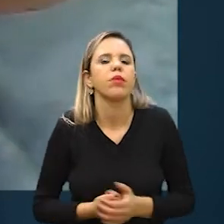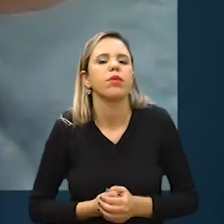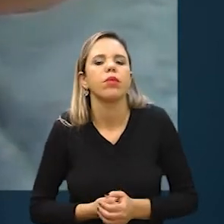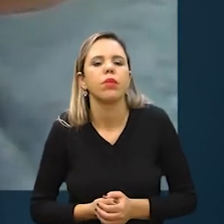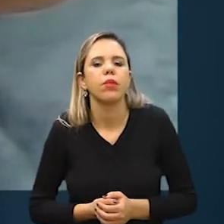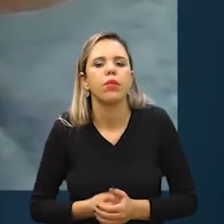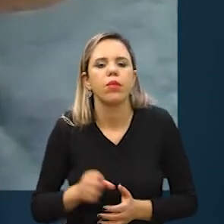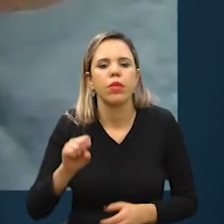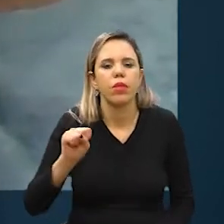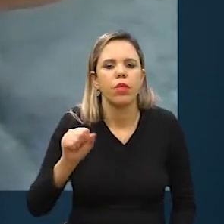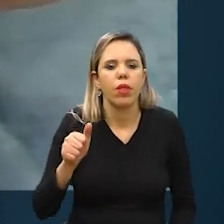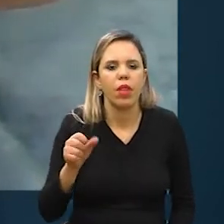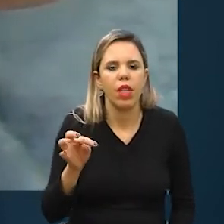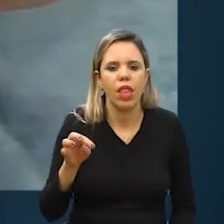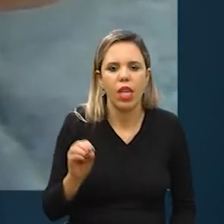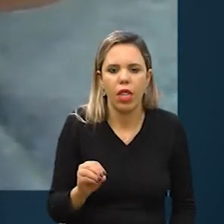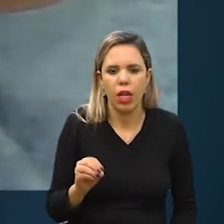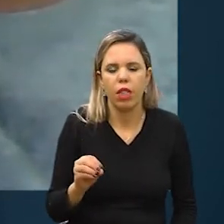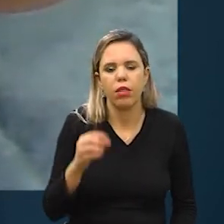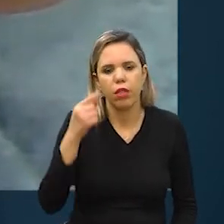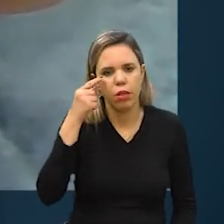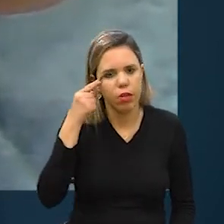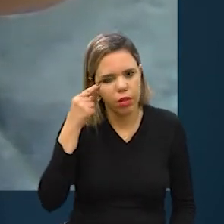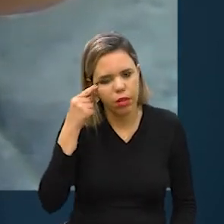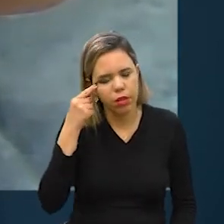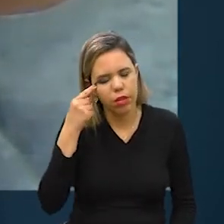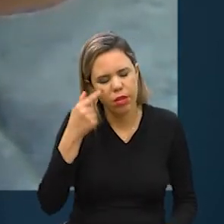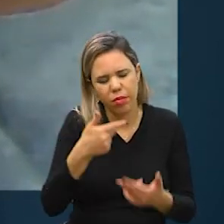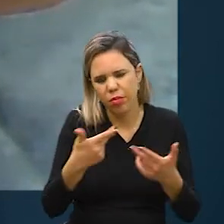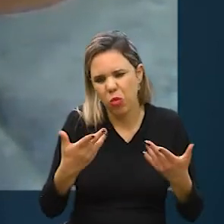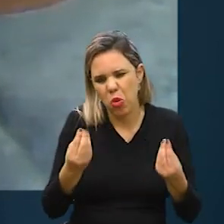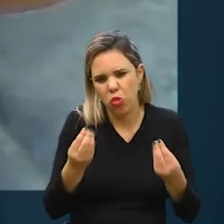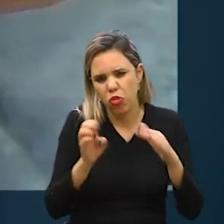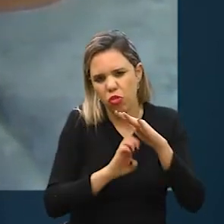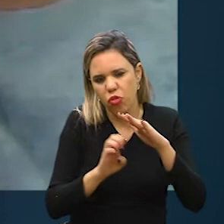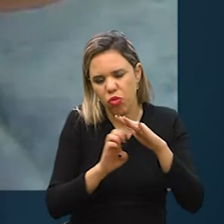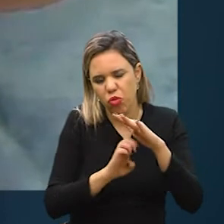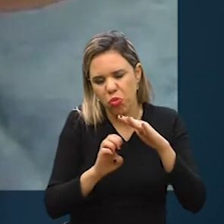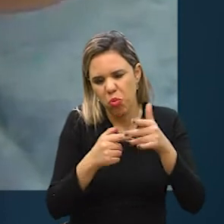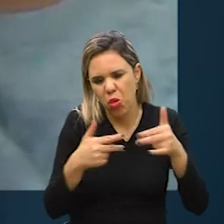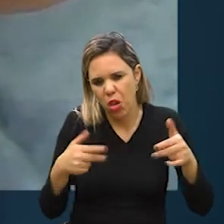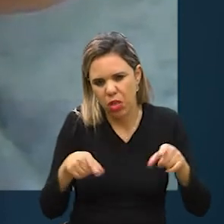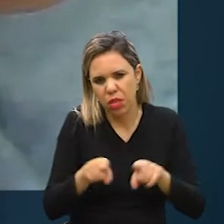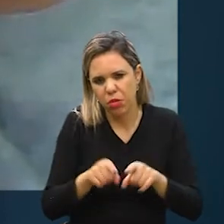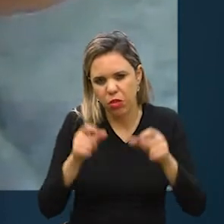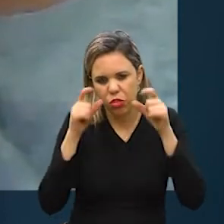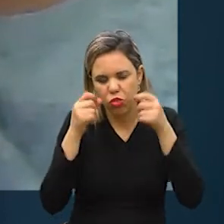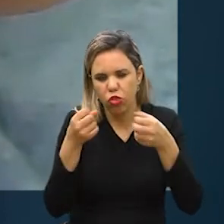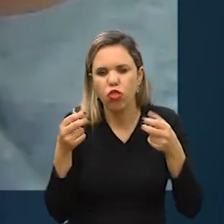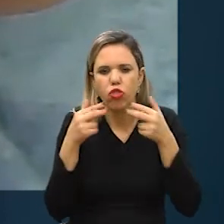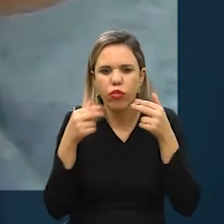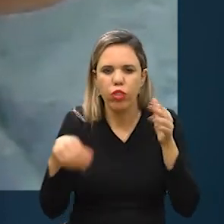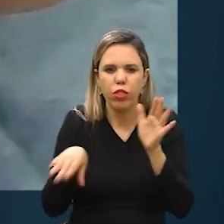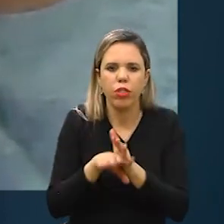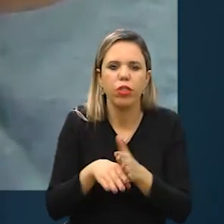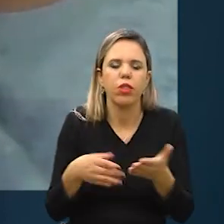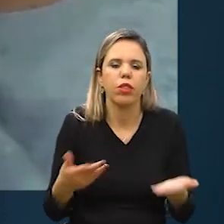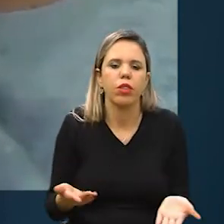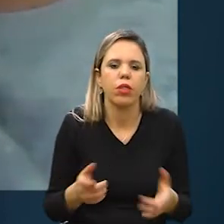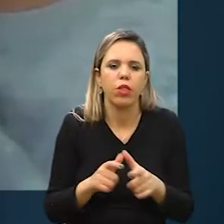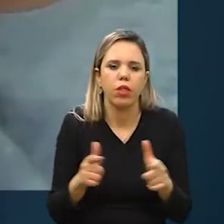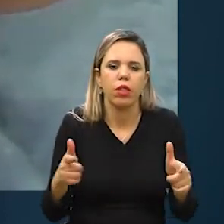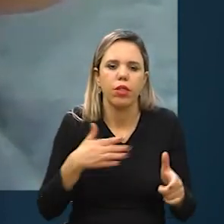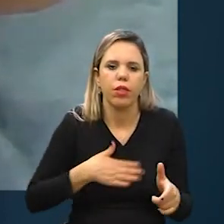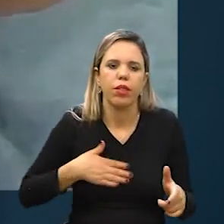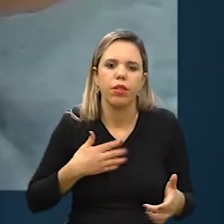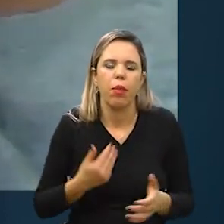Special, com a Sabrina Sato, estamos com a Além do Olhar, também com a Ana Hickman, e tem mais novidades que virão aí. Agora, o